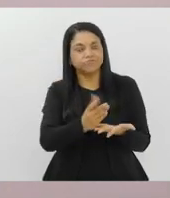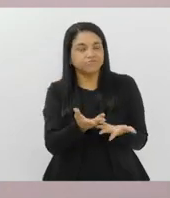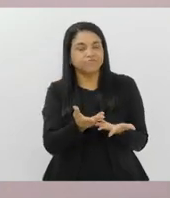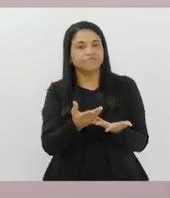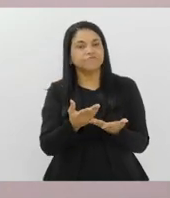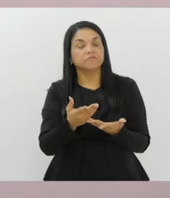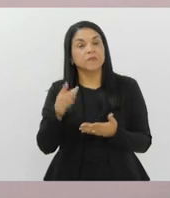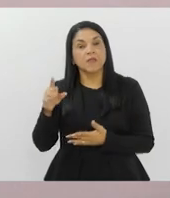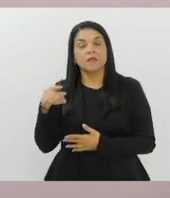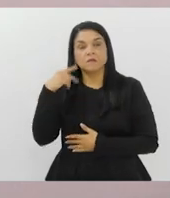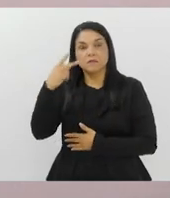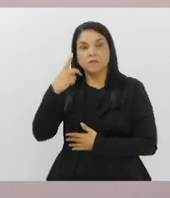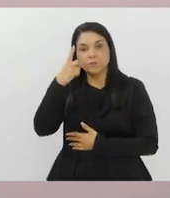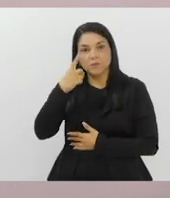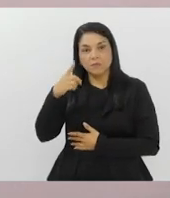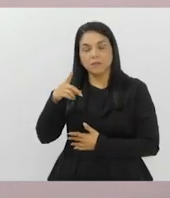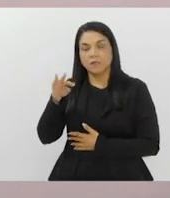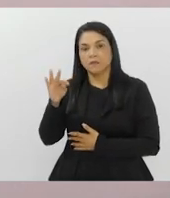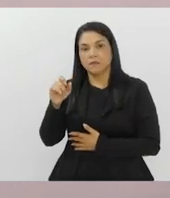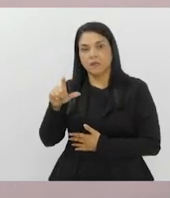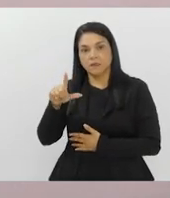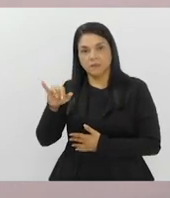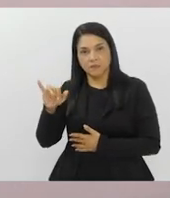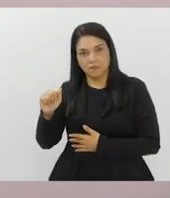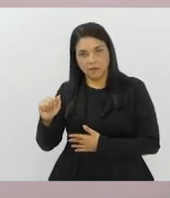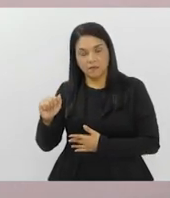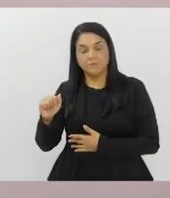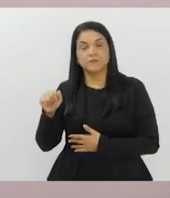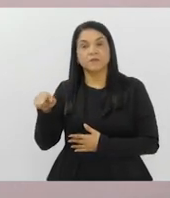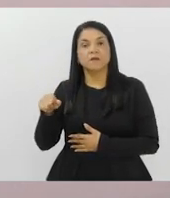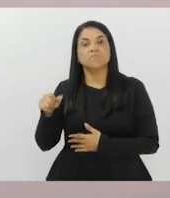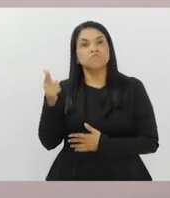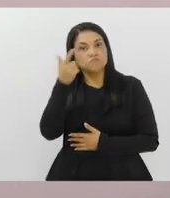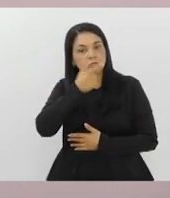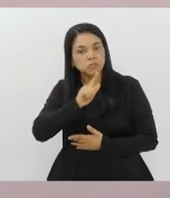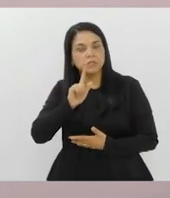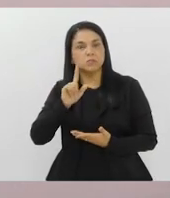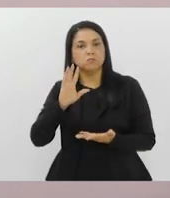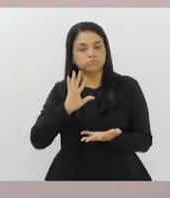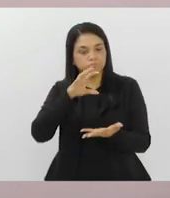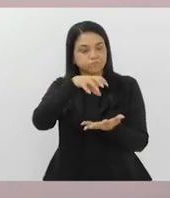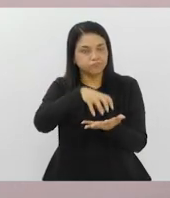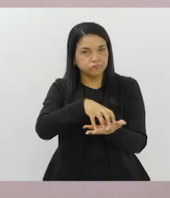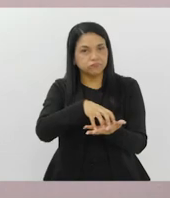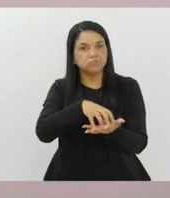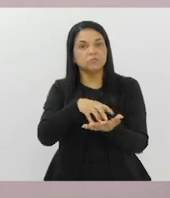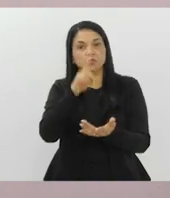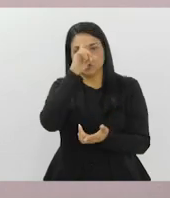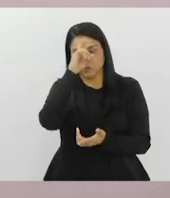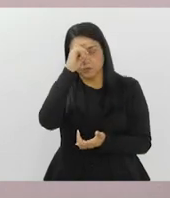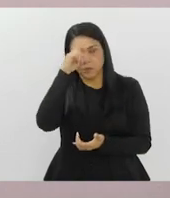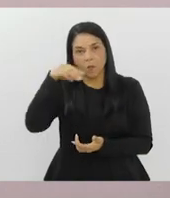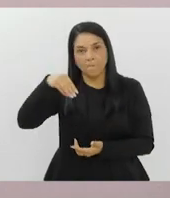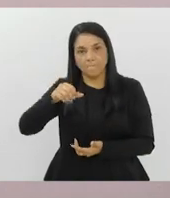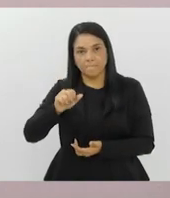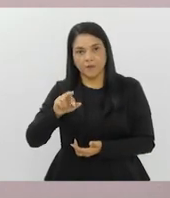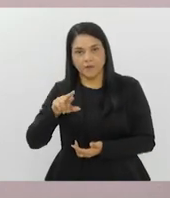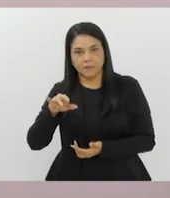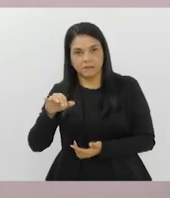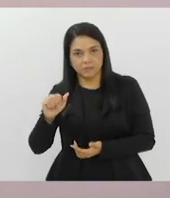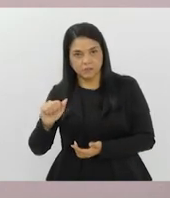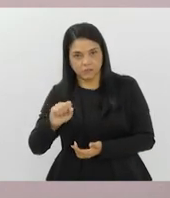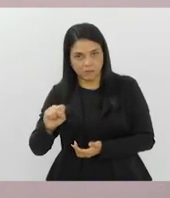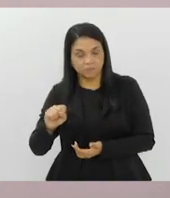Petroni conseguisse efetivar o banco de leite da Marisca, na Zona Oeste. Então, esse é um